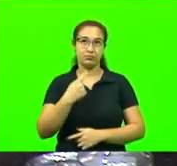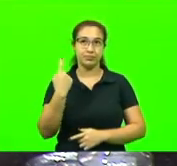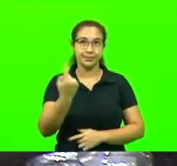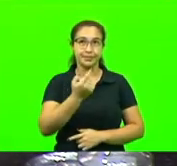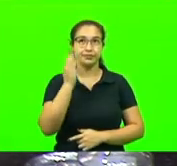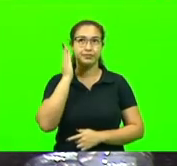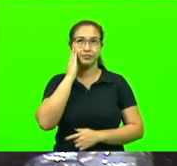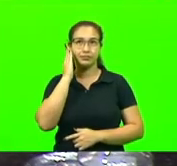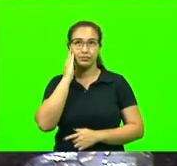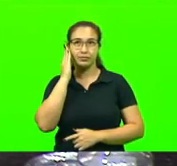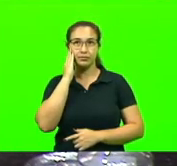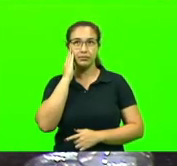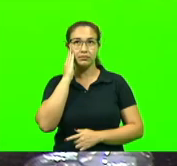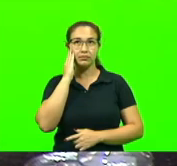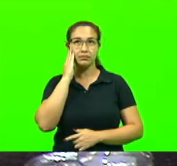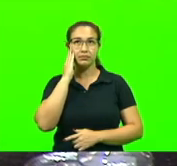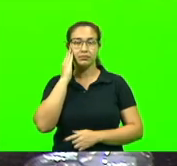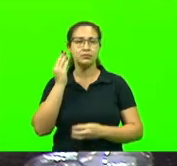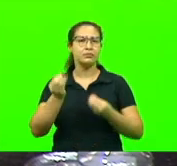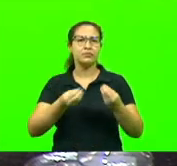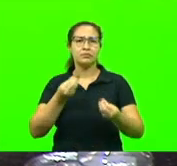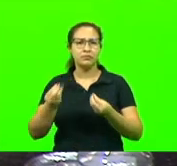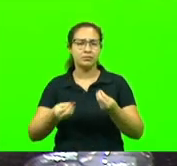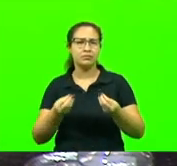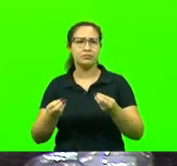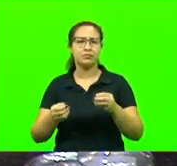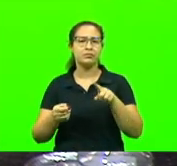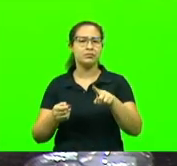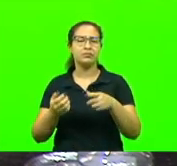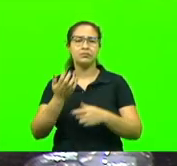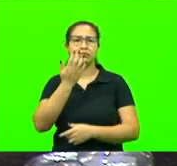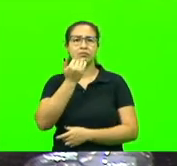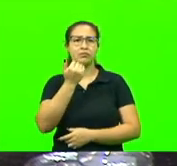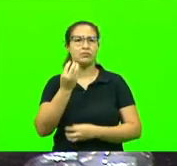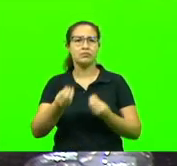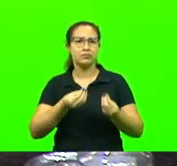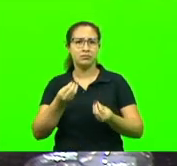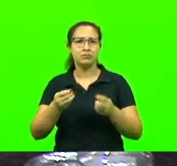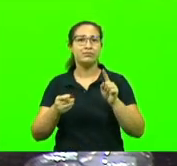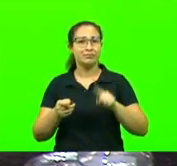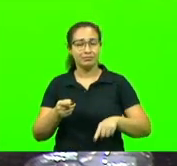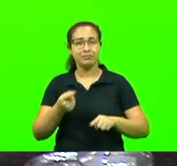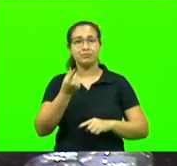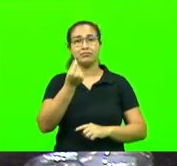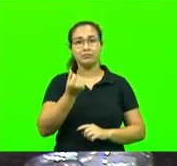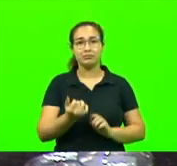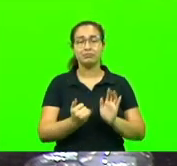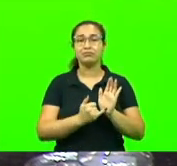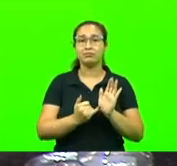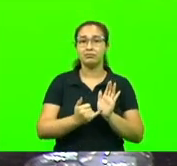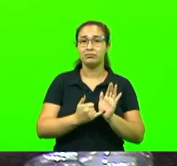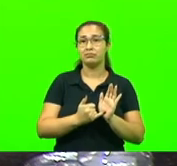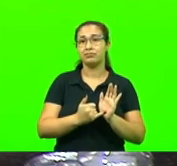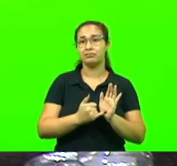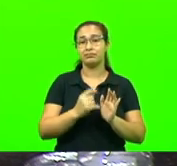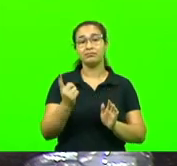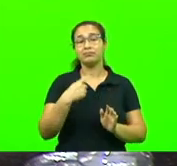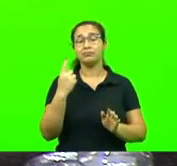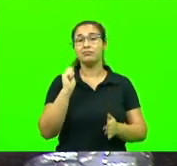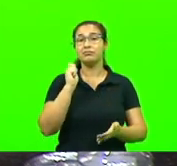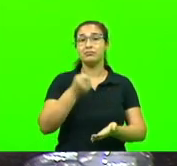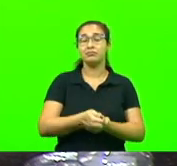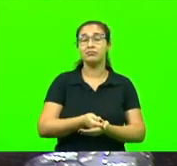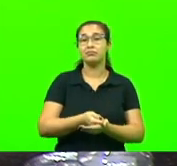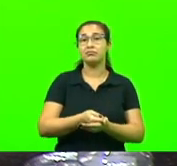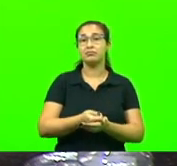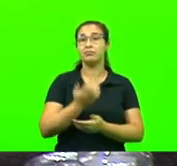como é que vem essa alimentação? Através do dinheiro de imposto. As pessoas, nós pagamos a